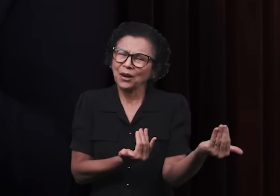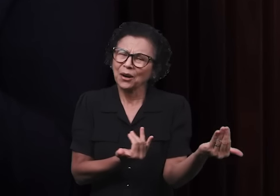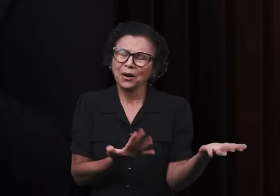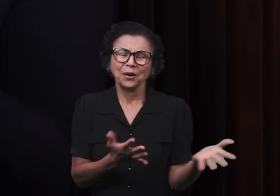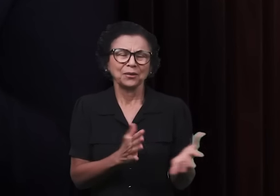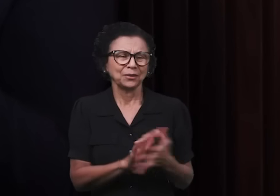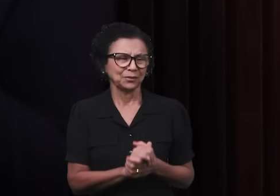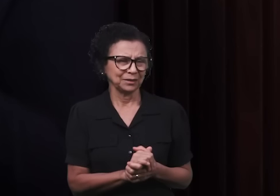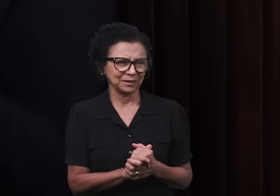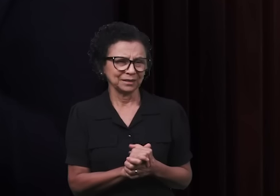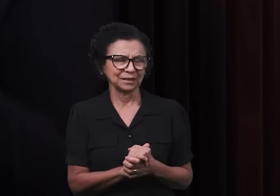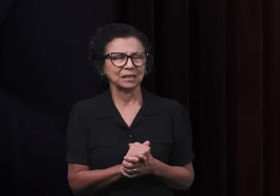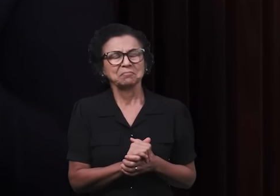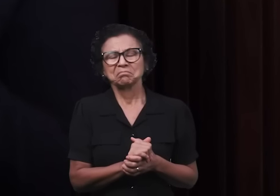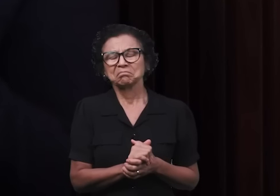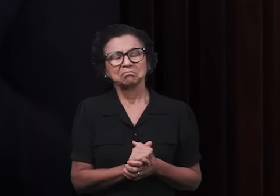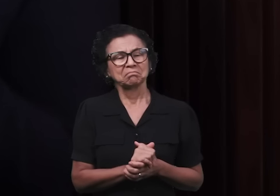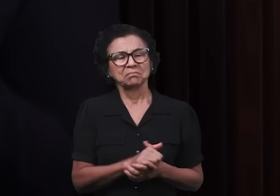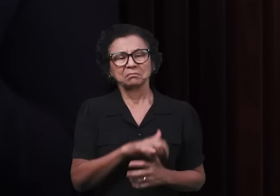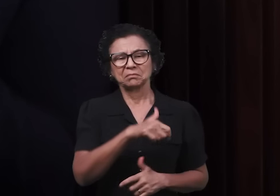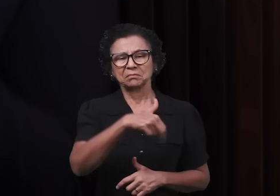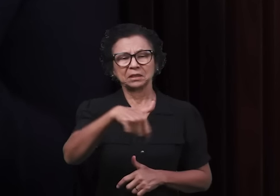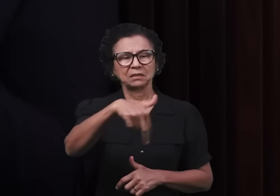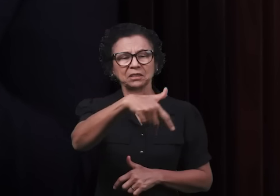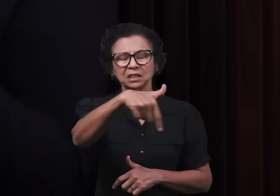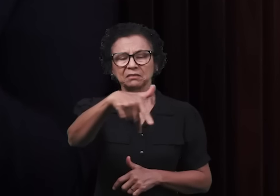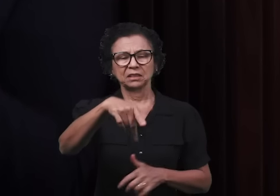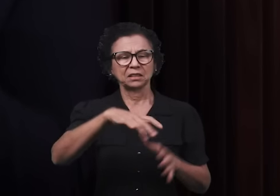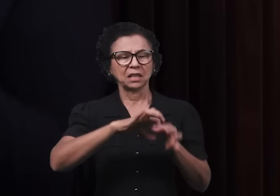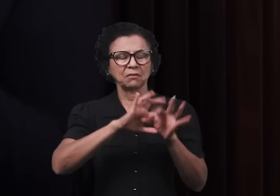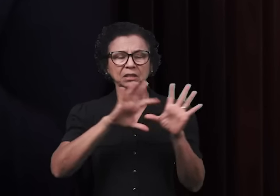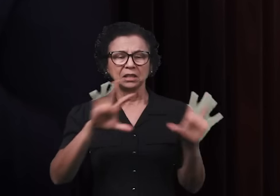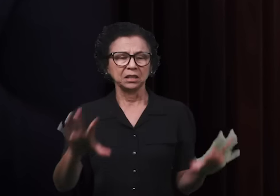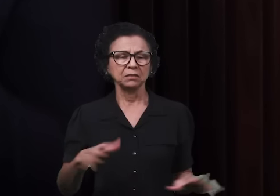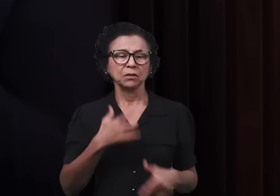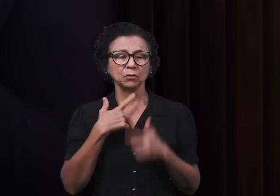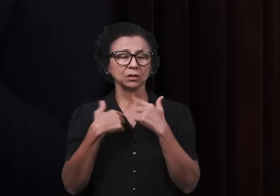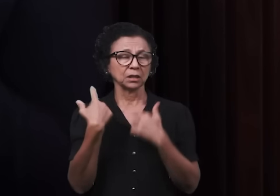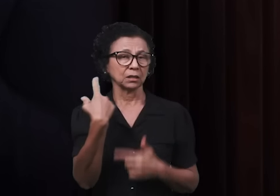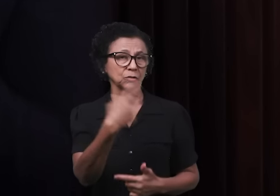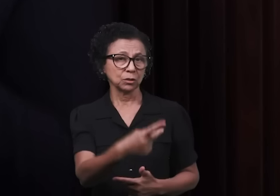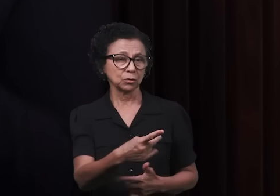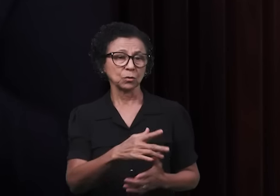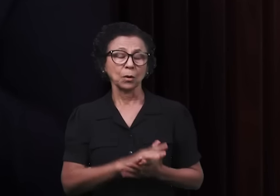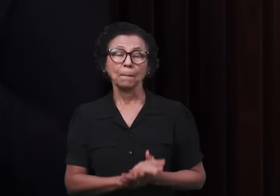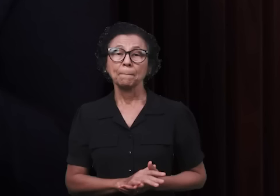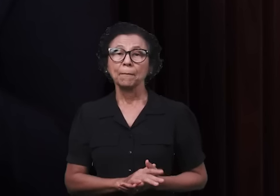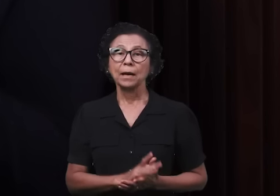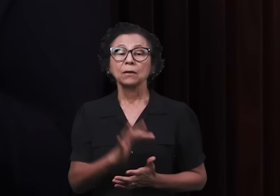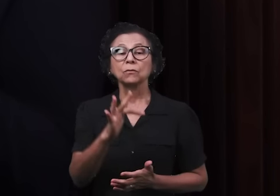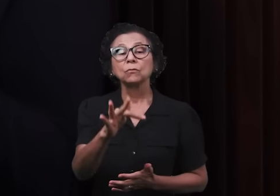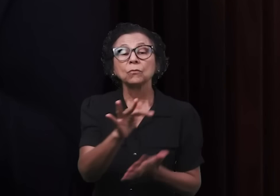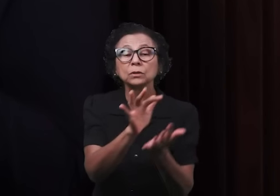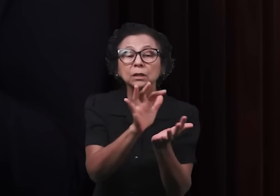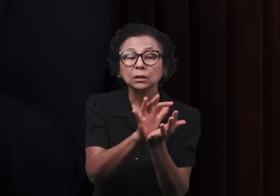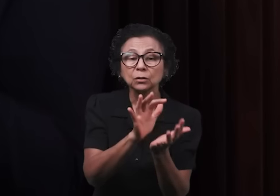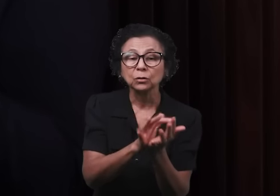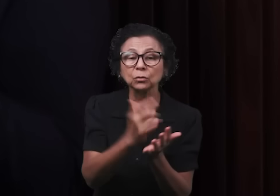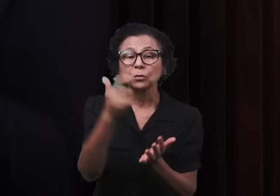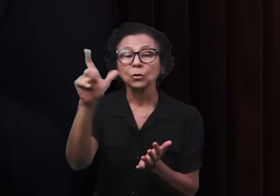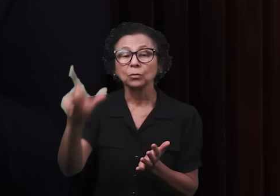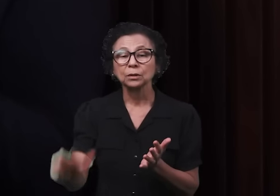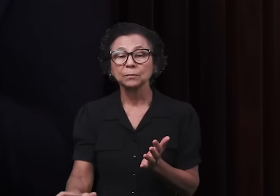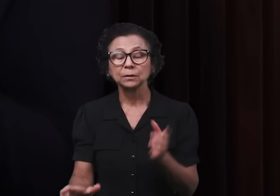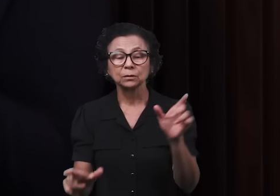e andavas por onde querias, mas quando fores velho, estenderás as mãos e outro te cingirá e